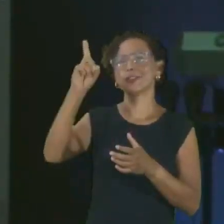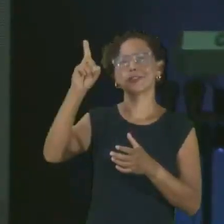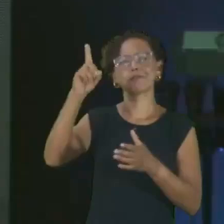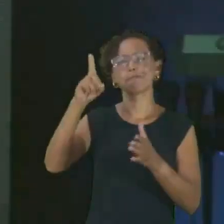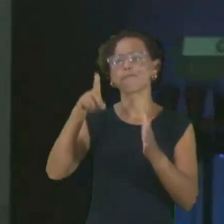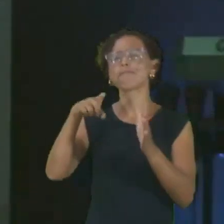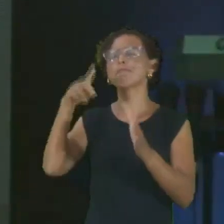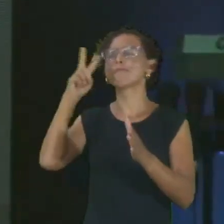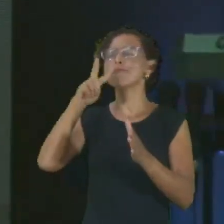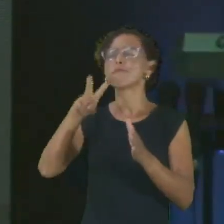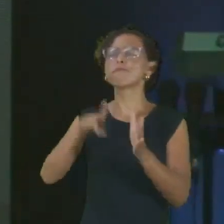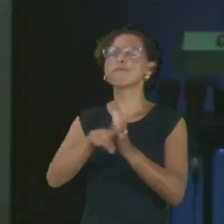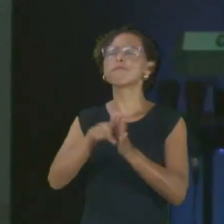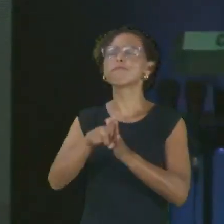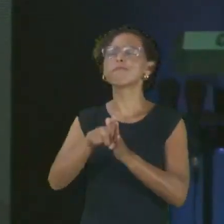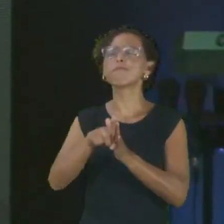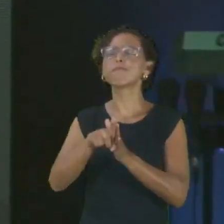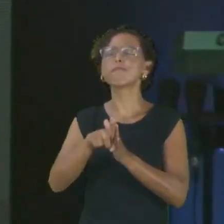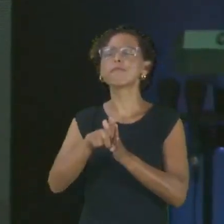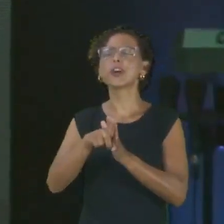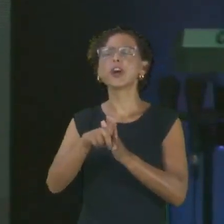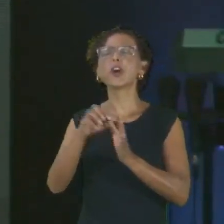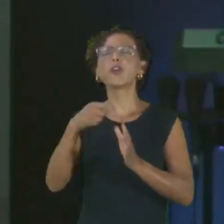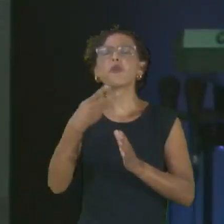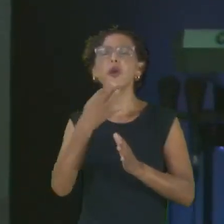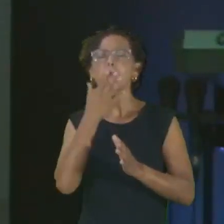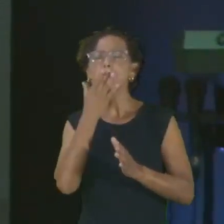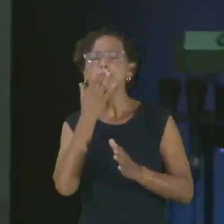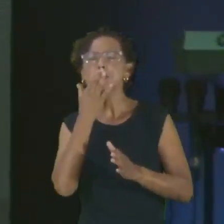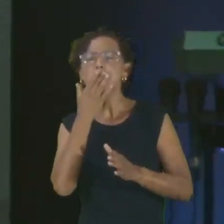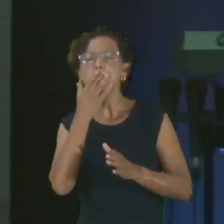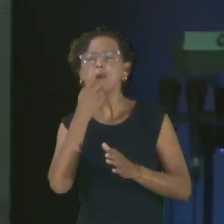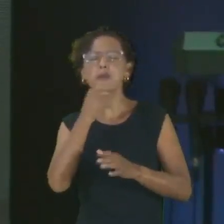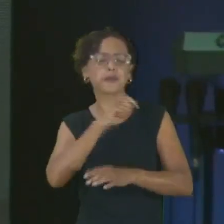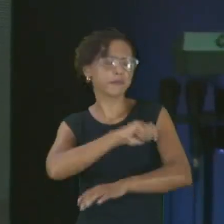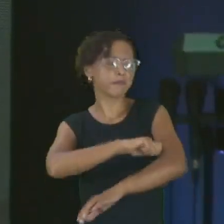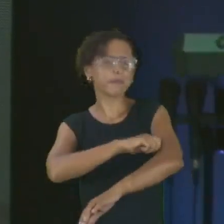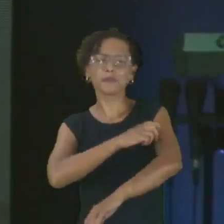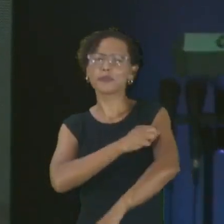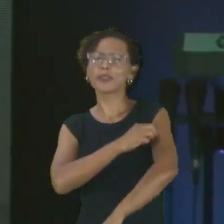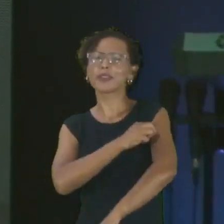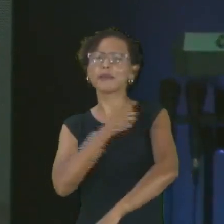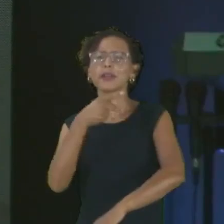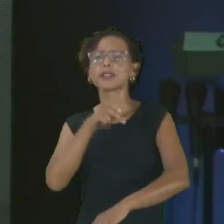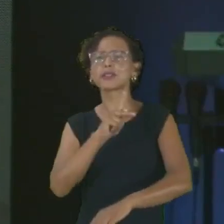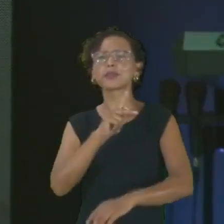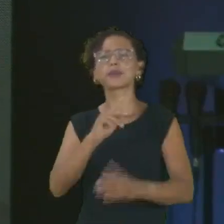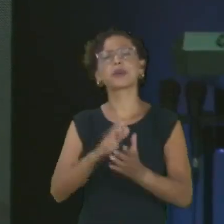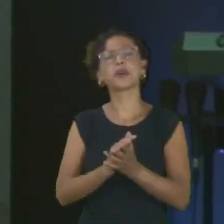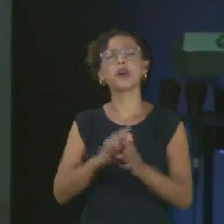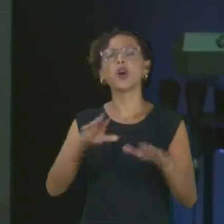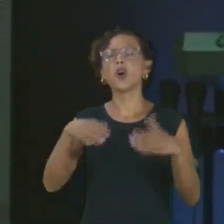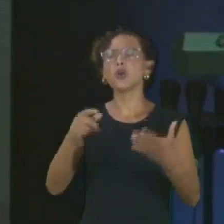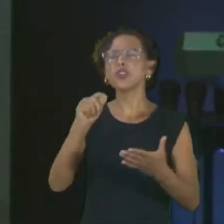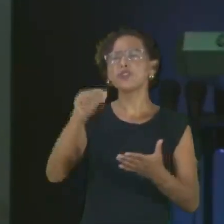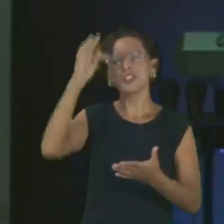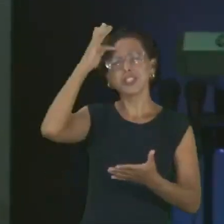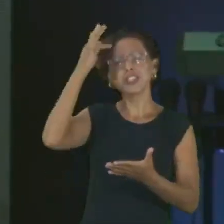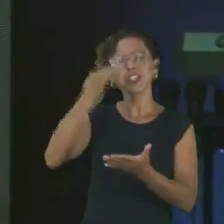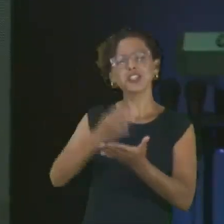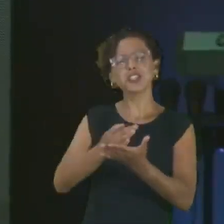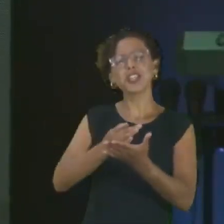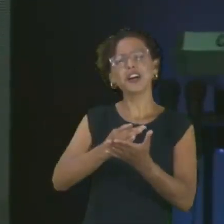pele, ele não vai dizer qual ideologia você tinha na terra, ele não vai perguntar, você era de família nobre ou